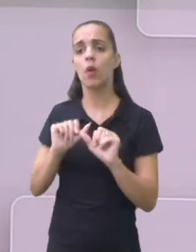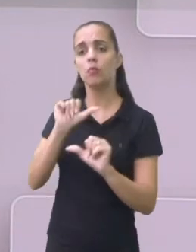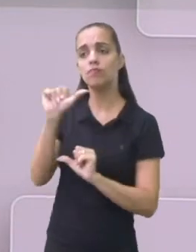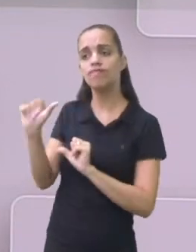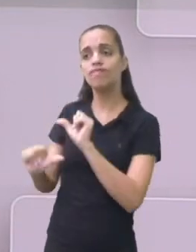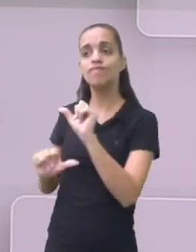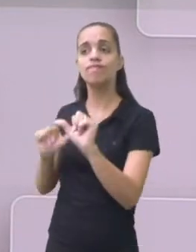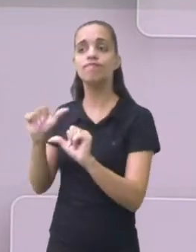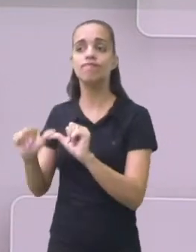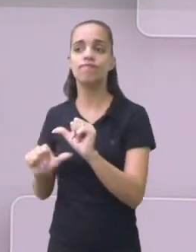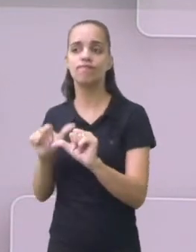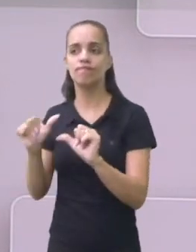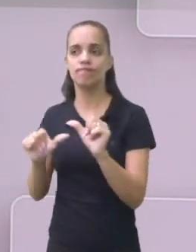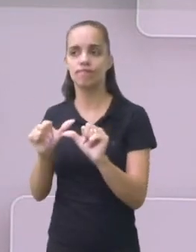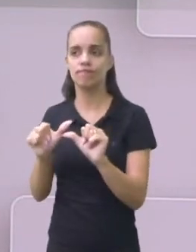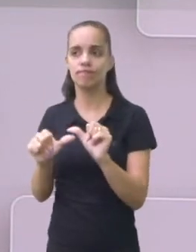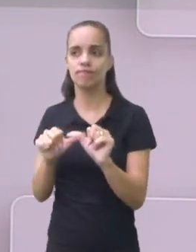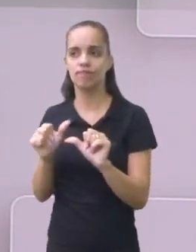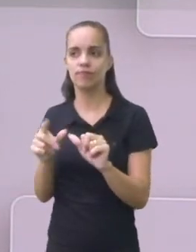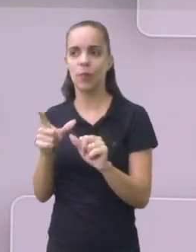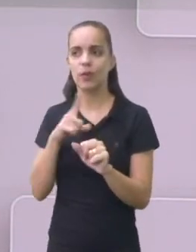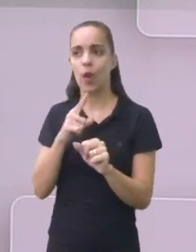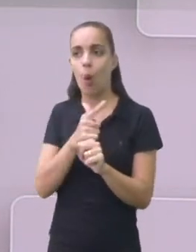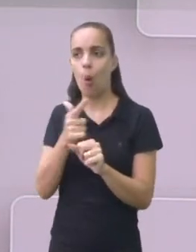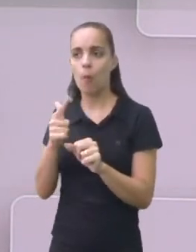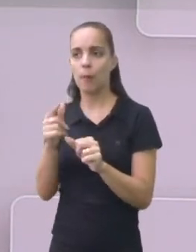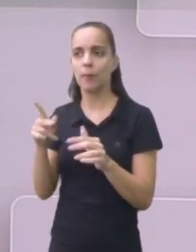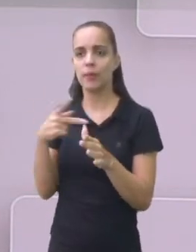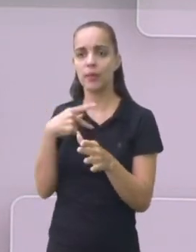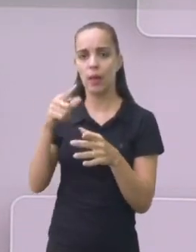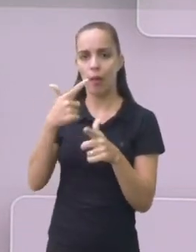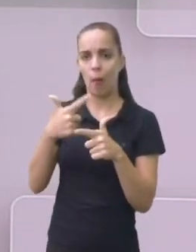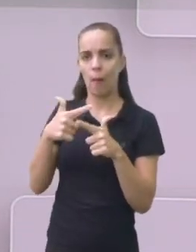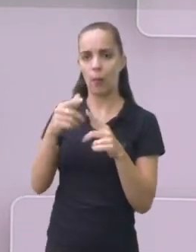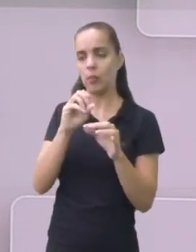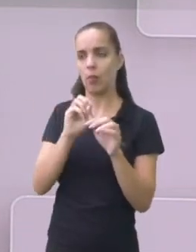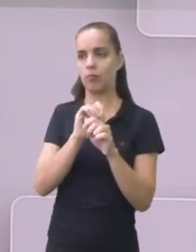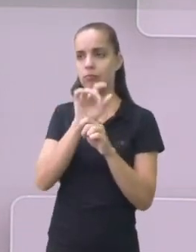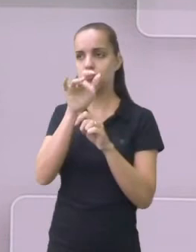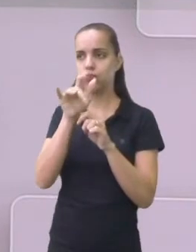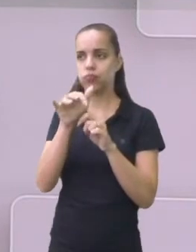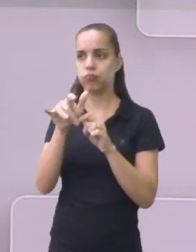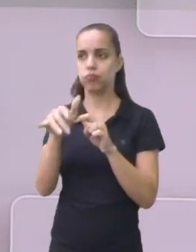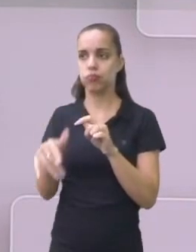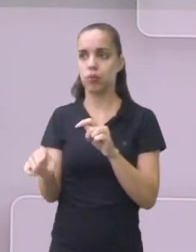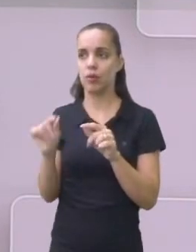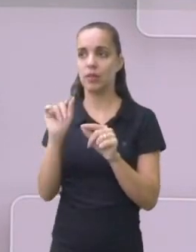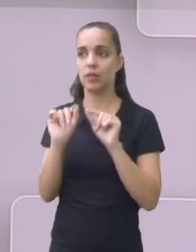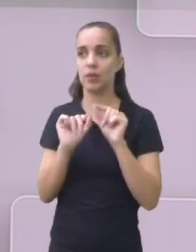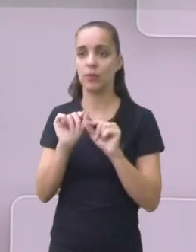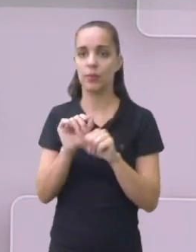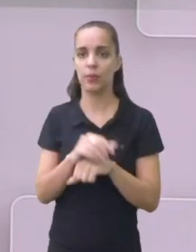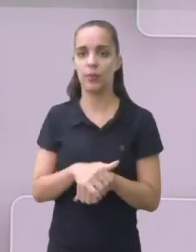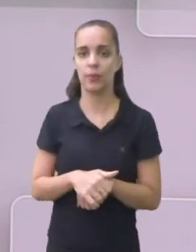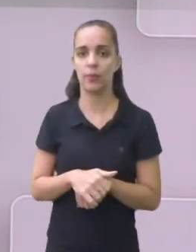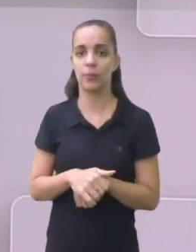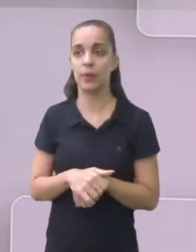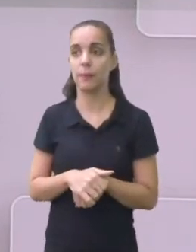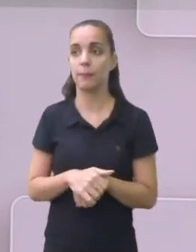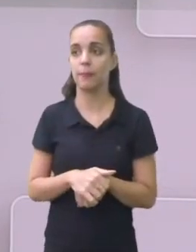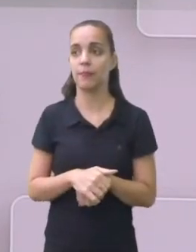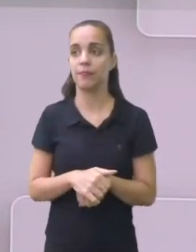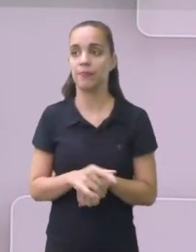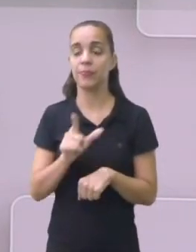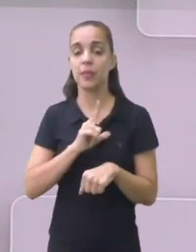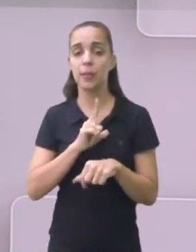transforma na glicose, que é a produção do seu próprio alimento. Retornando, olha, pelo caule,